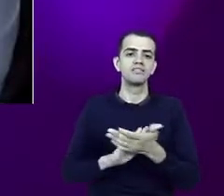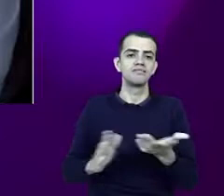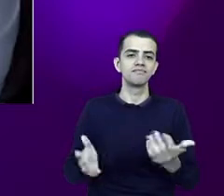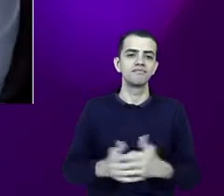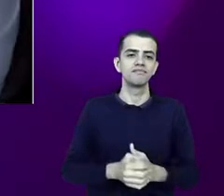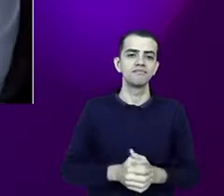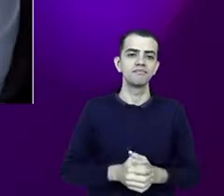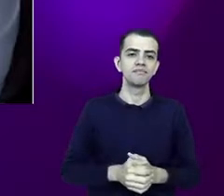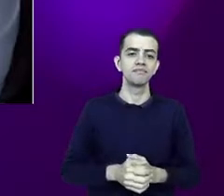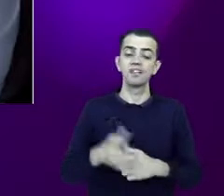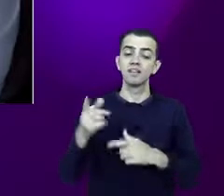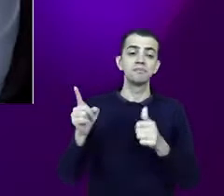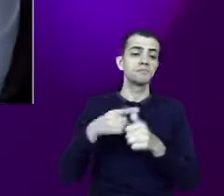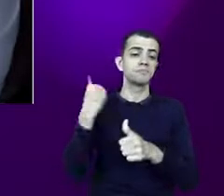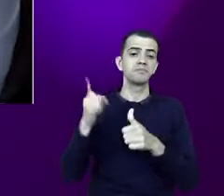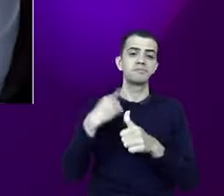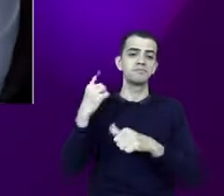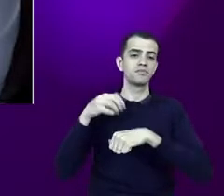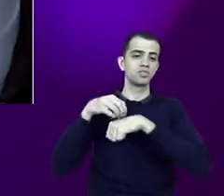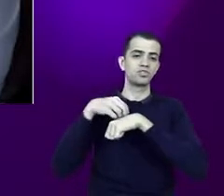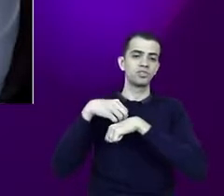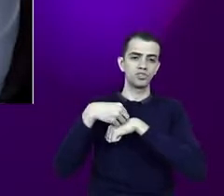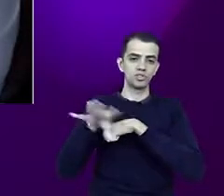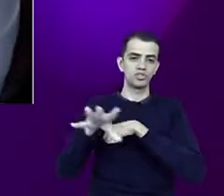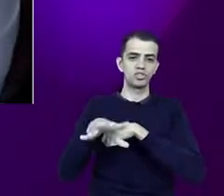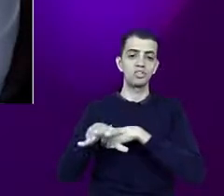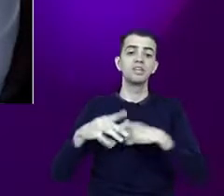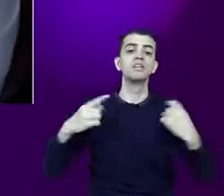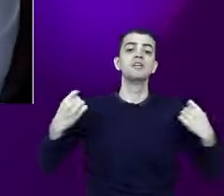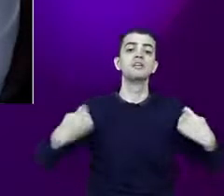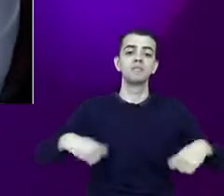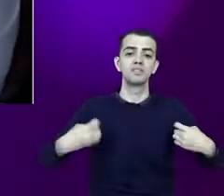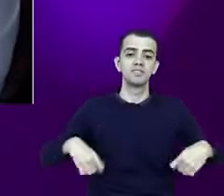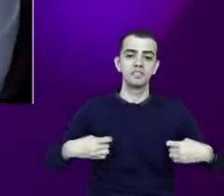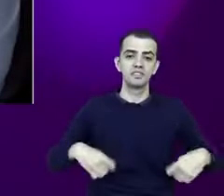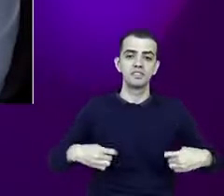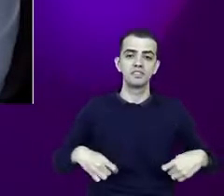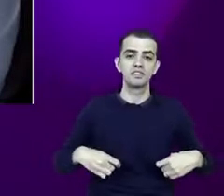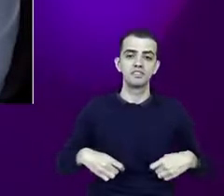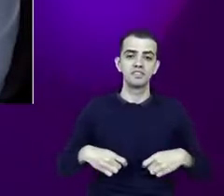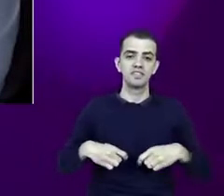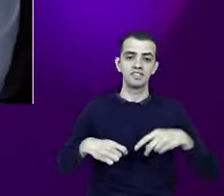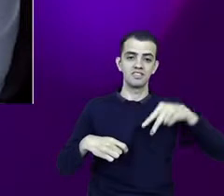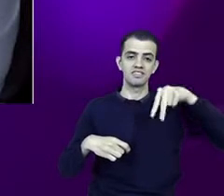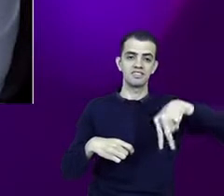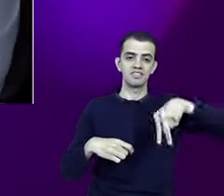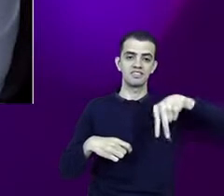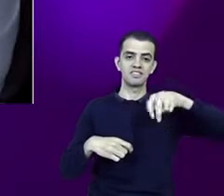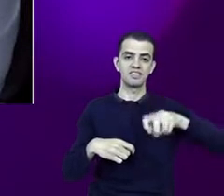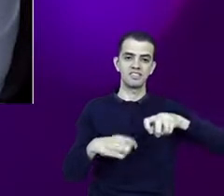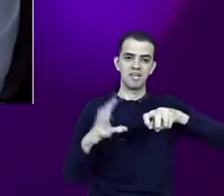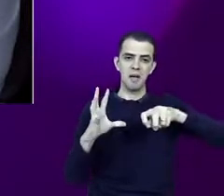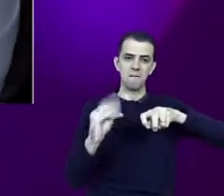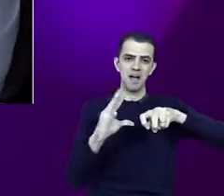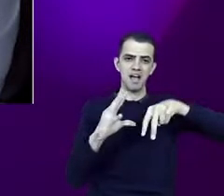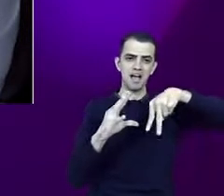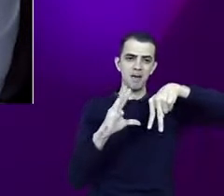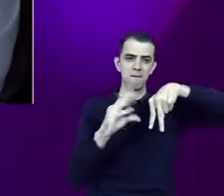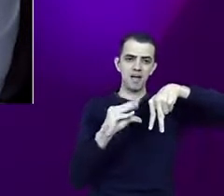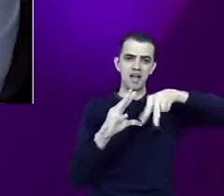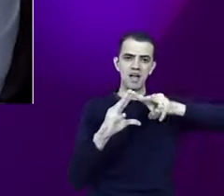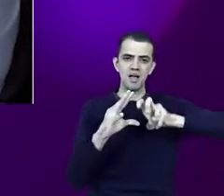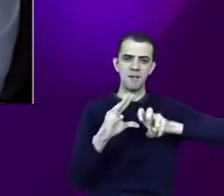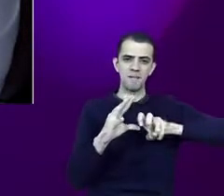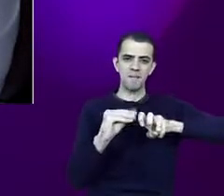A primeira dica que eu dou é que é fundamental que o serviço de radiologia seja capacitado